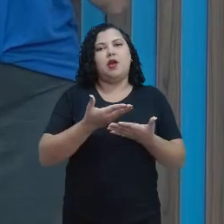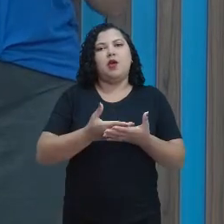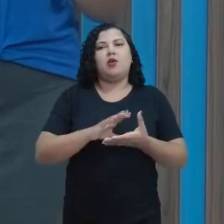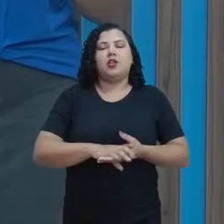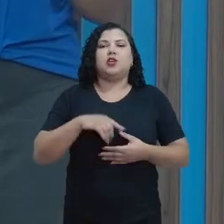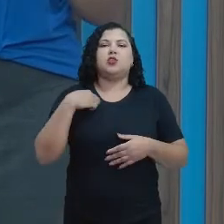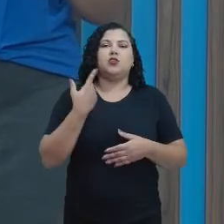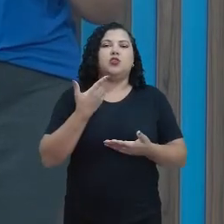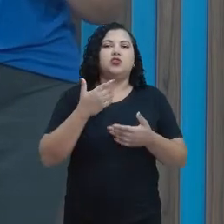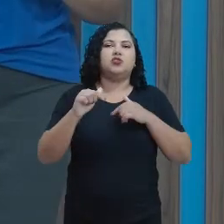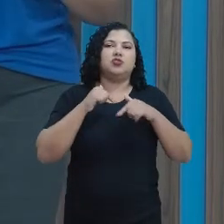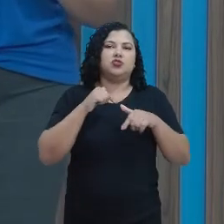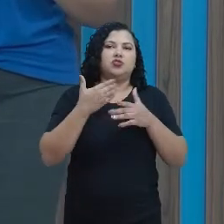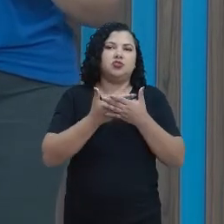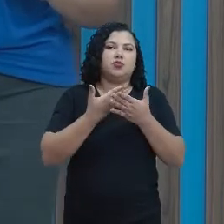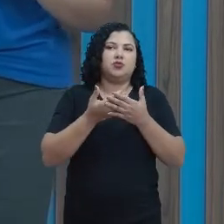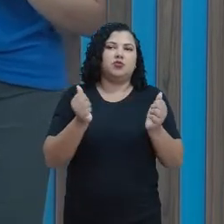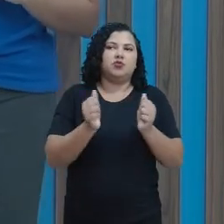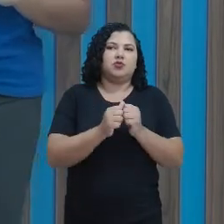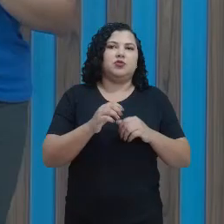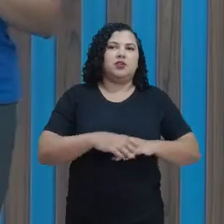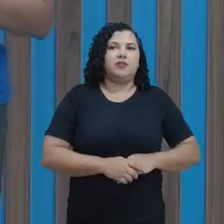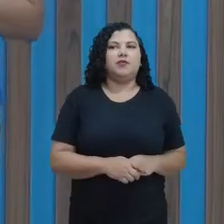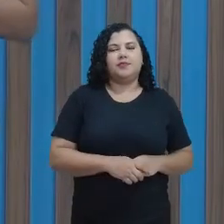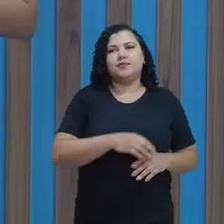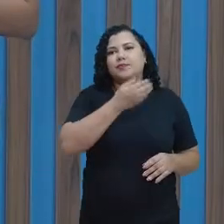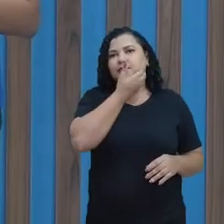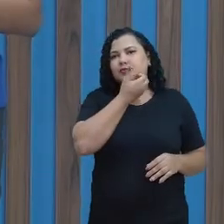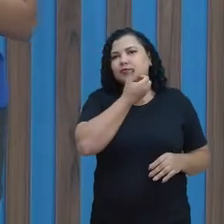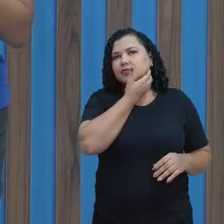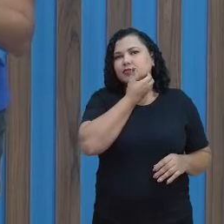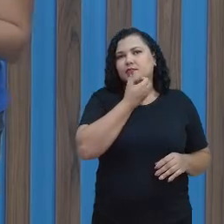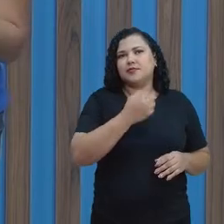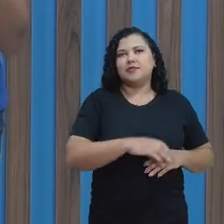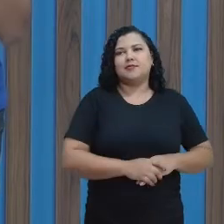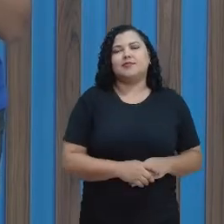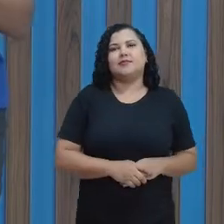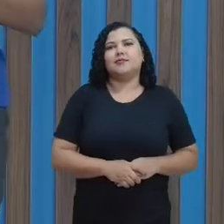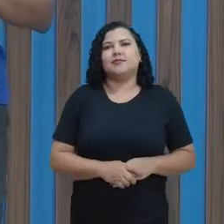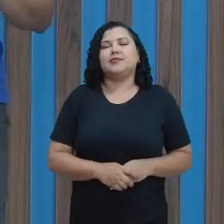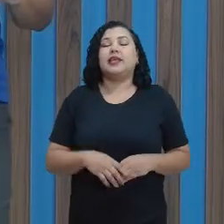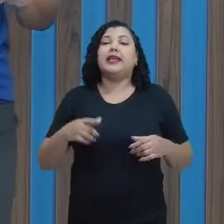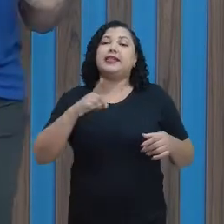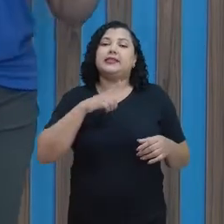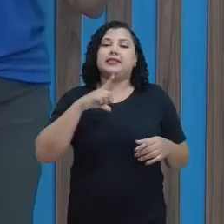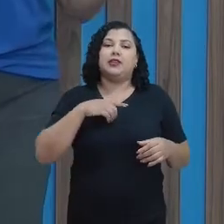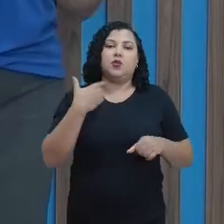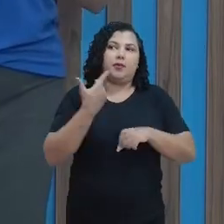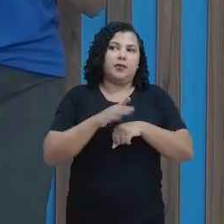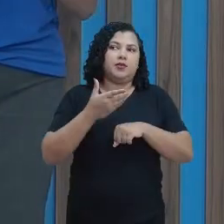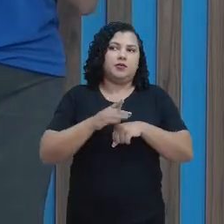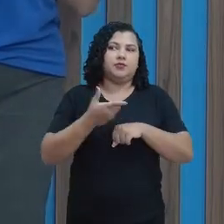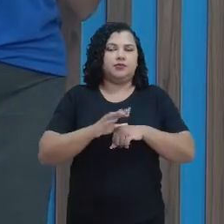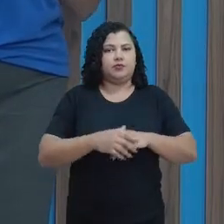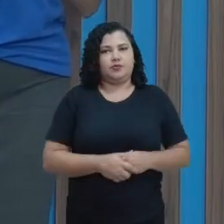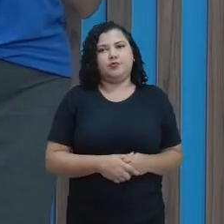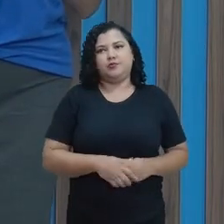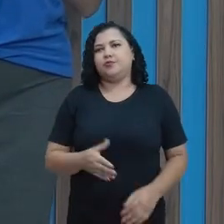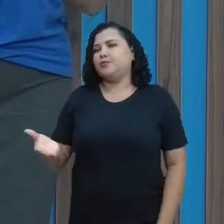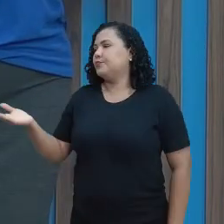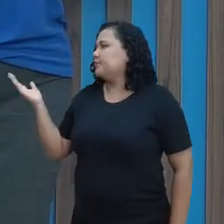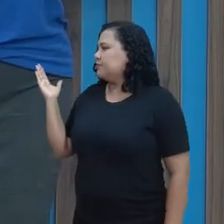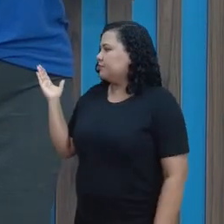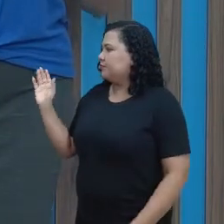gente trabalha, tá certo? Então eu vou dar uma puladinha aqui, porque a gente também tem um exercício. Então vamos fazer esse